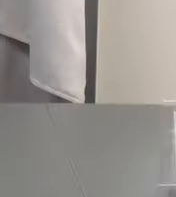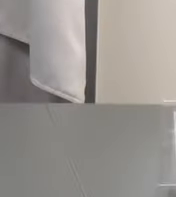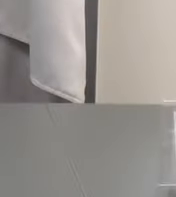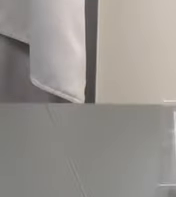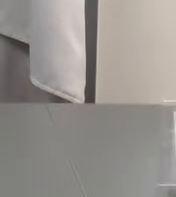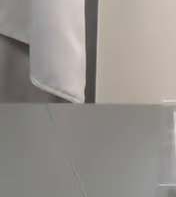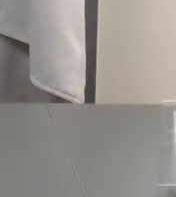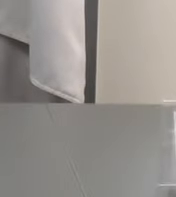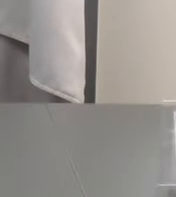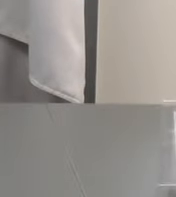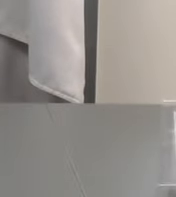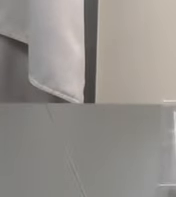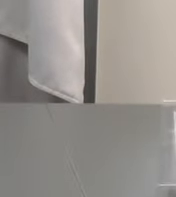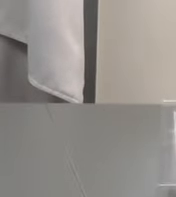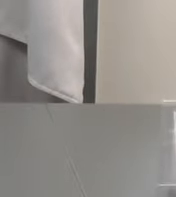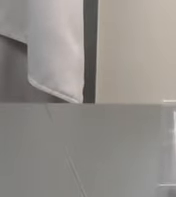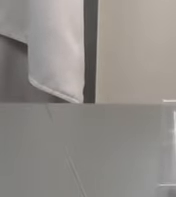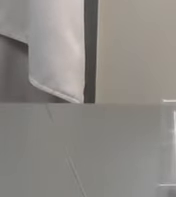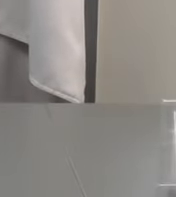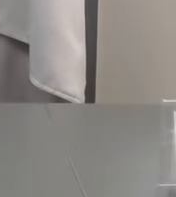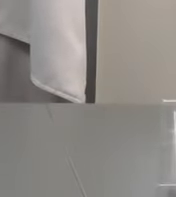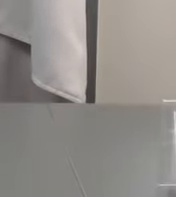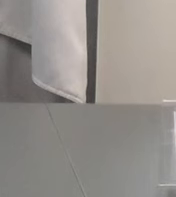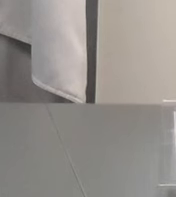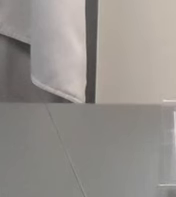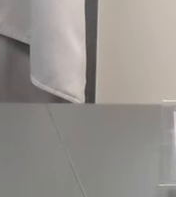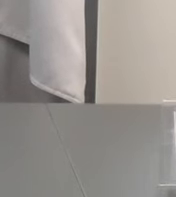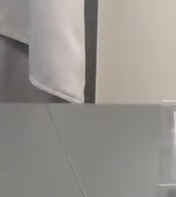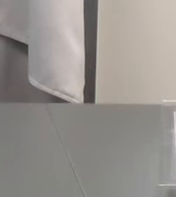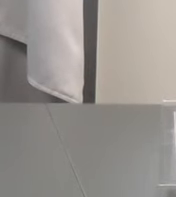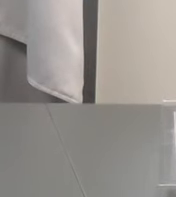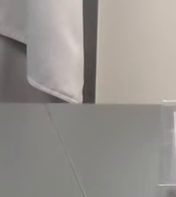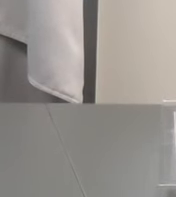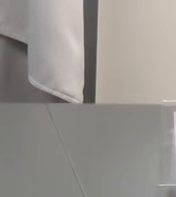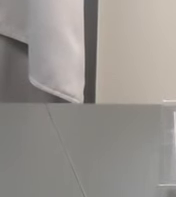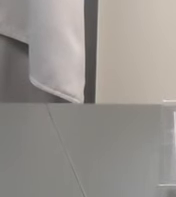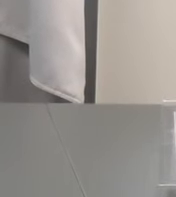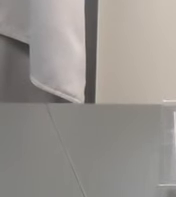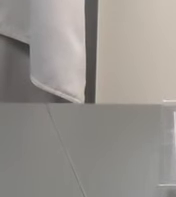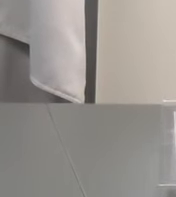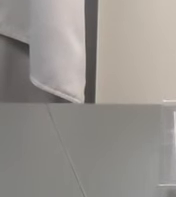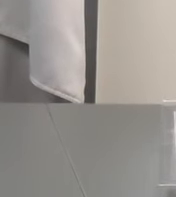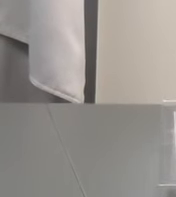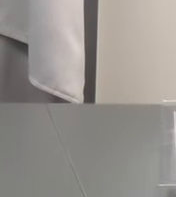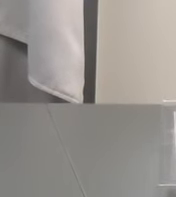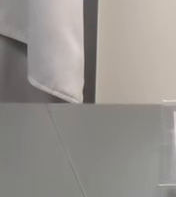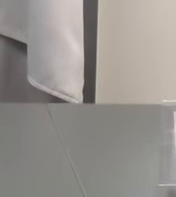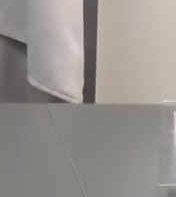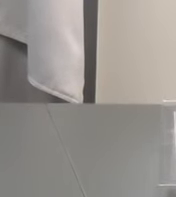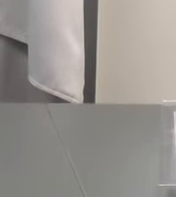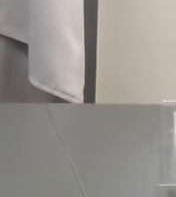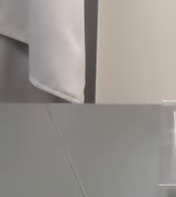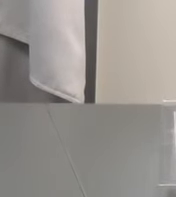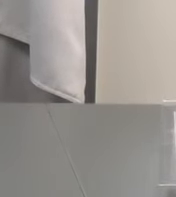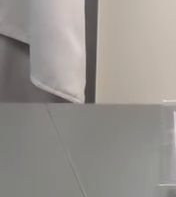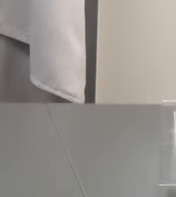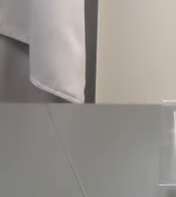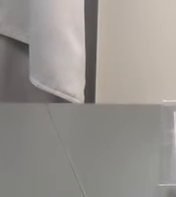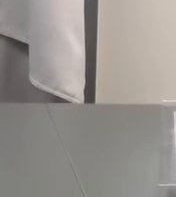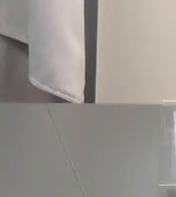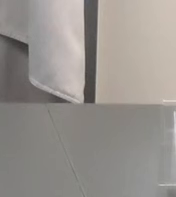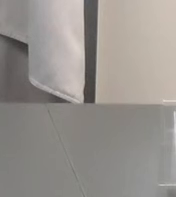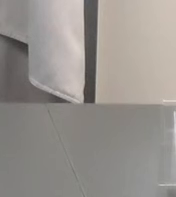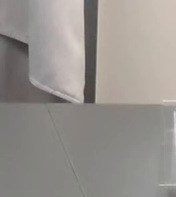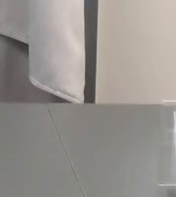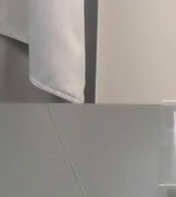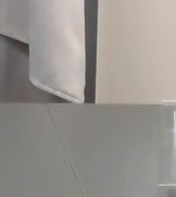1. Ou então, também poderia ser a 2 também, a do Luiz Paulo? Não, é. Mas a 2 está falando